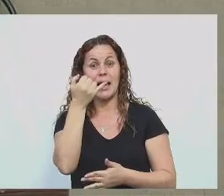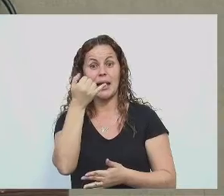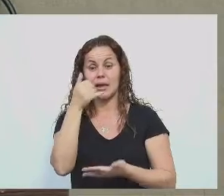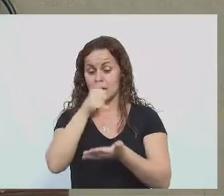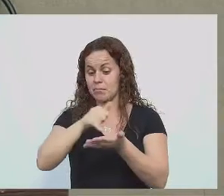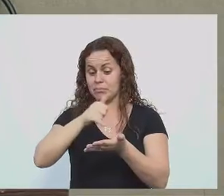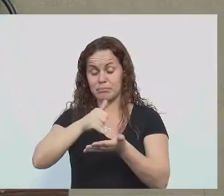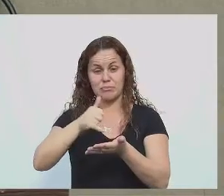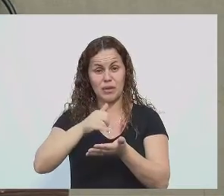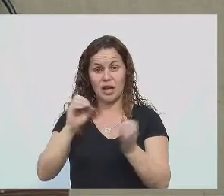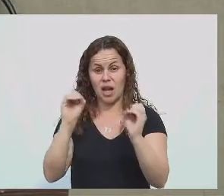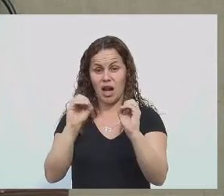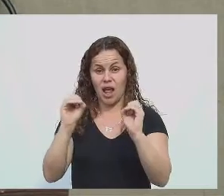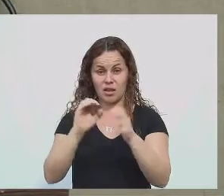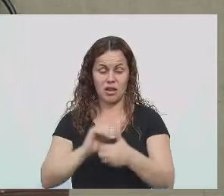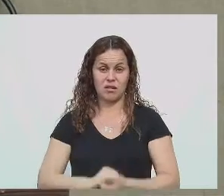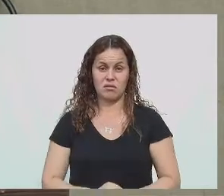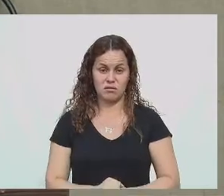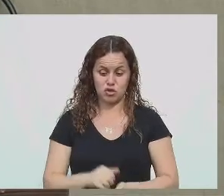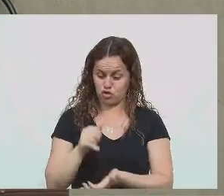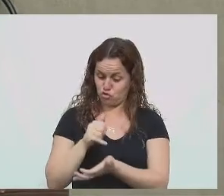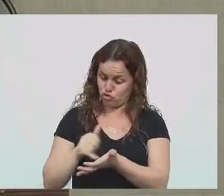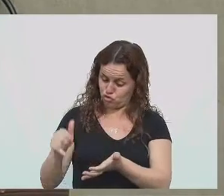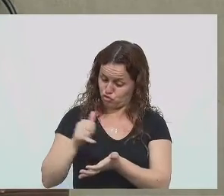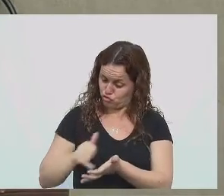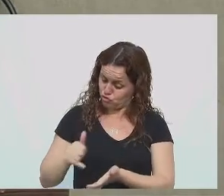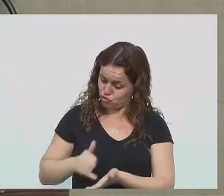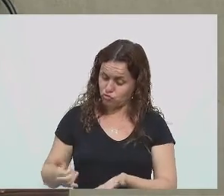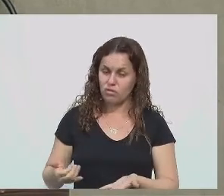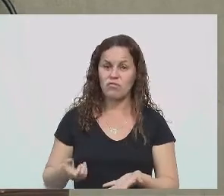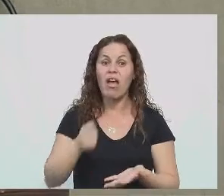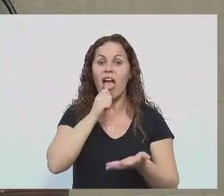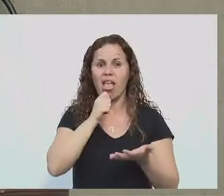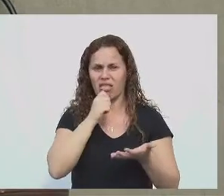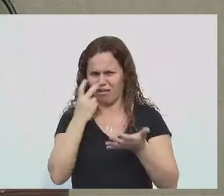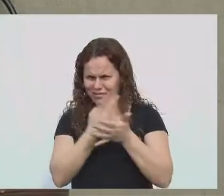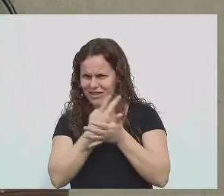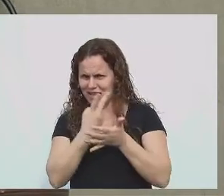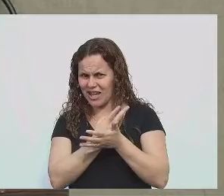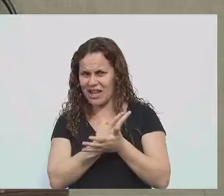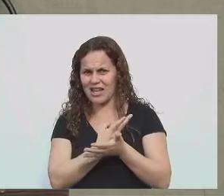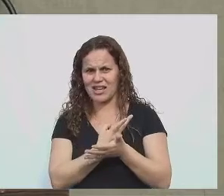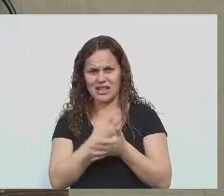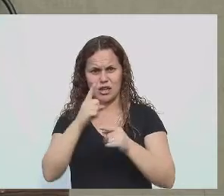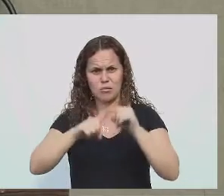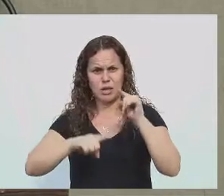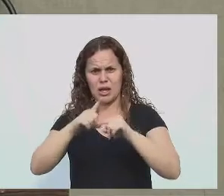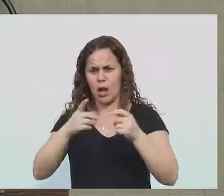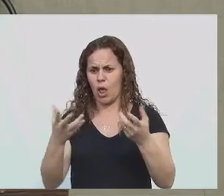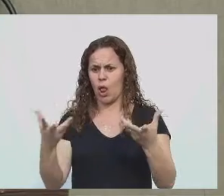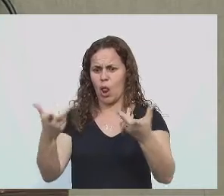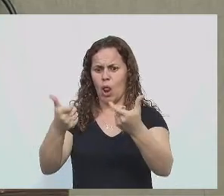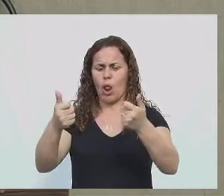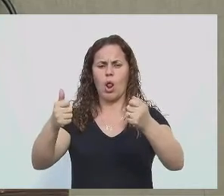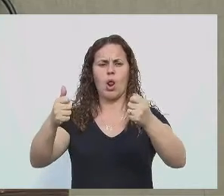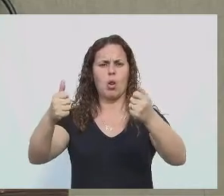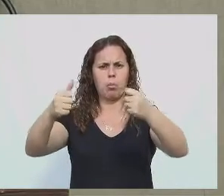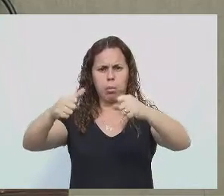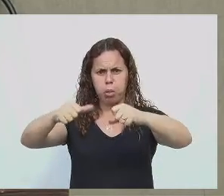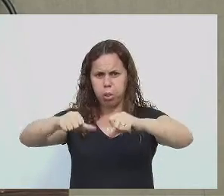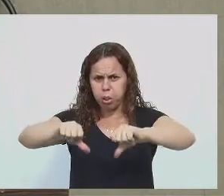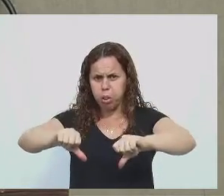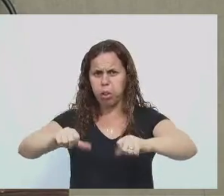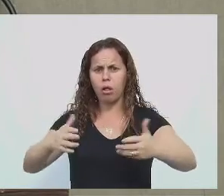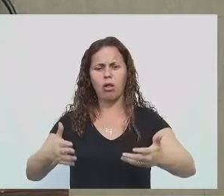escrevia. Acontece muito ainda, acontece, DJ. Material de péssima qualidade. Tem que ver o que pode ser feito para